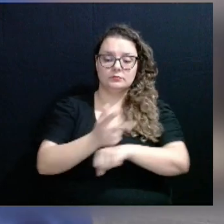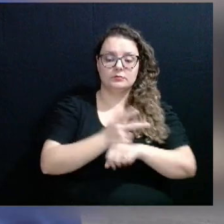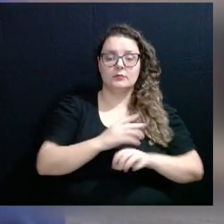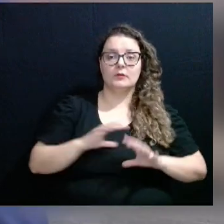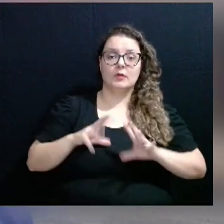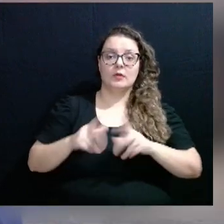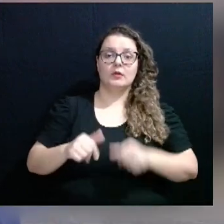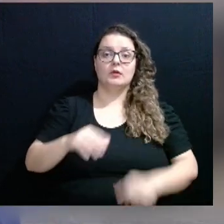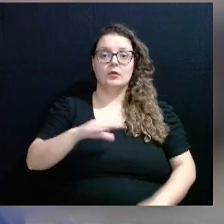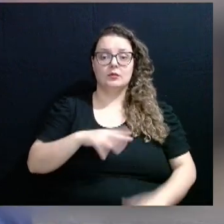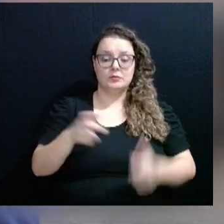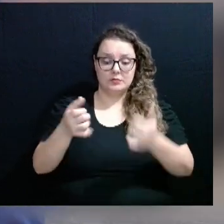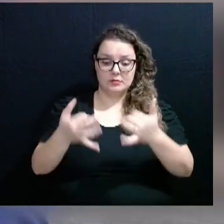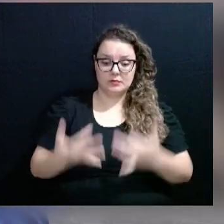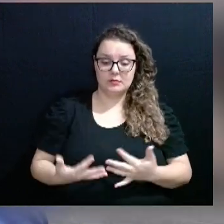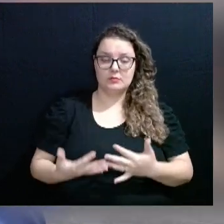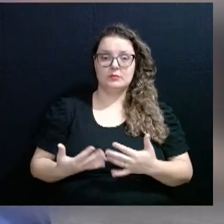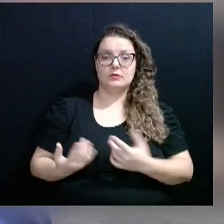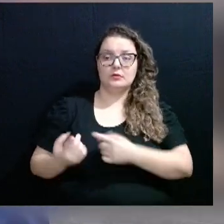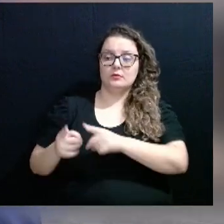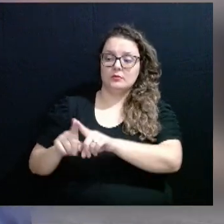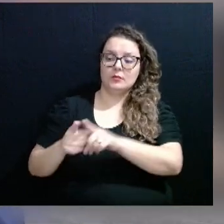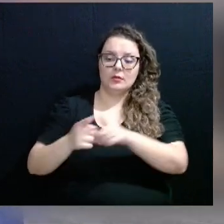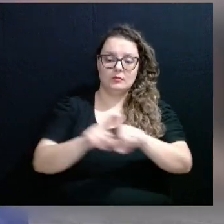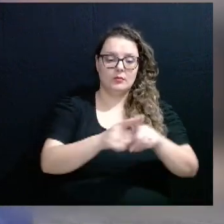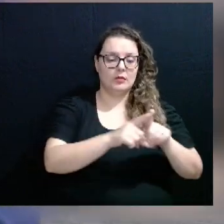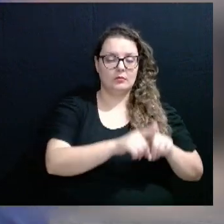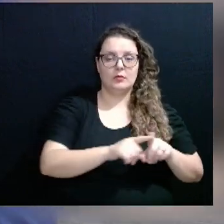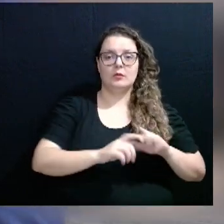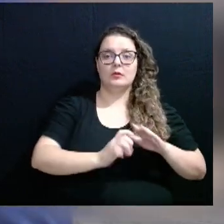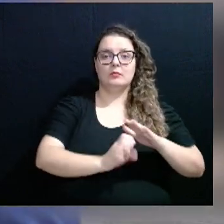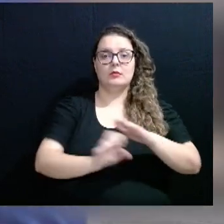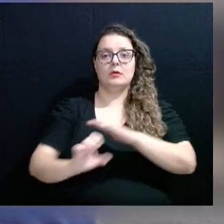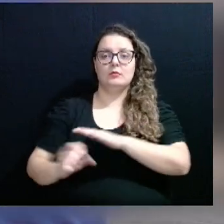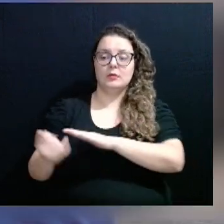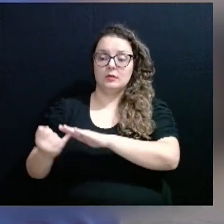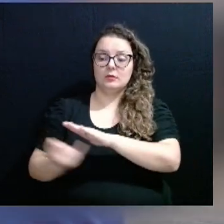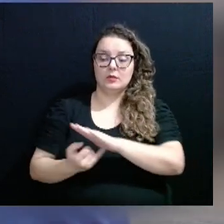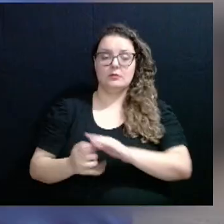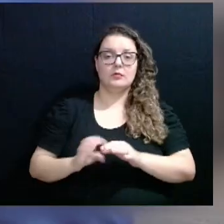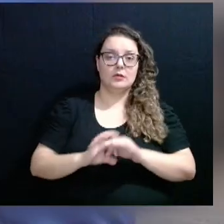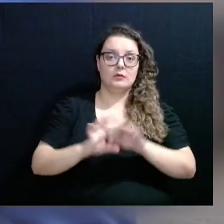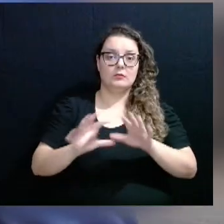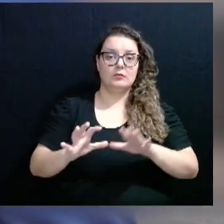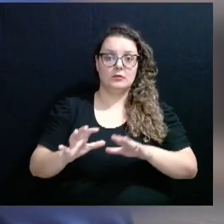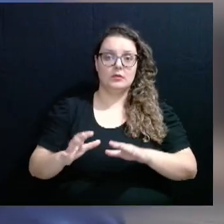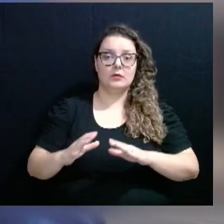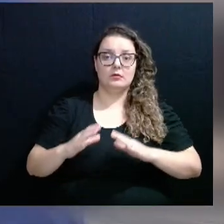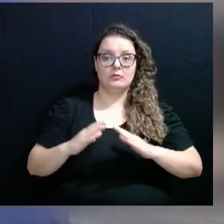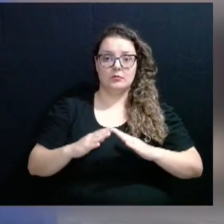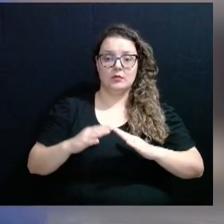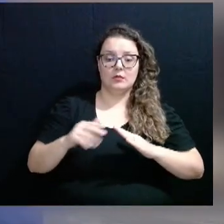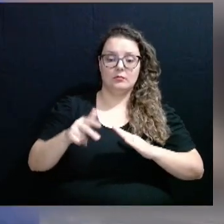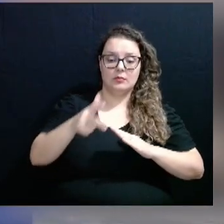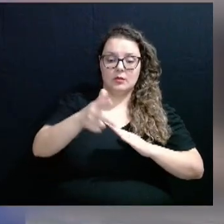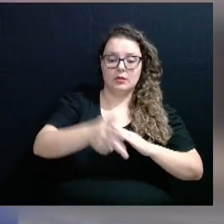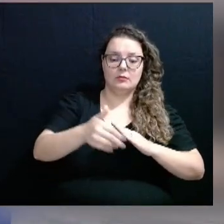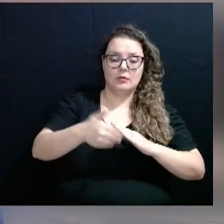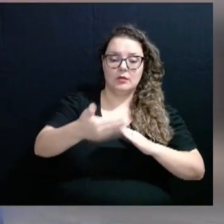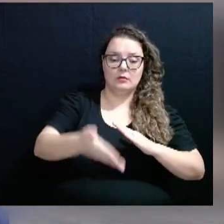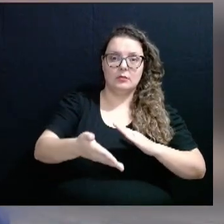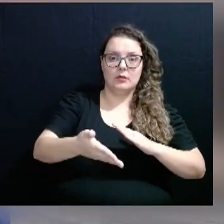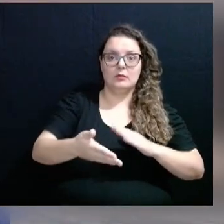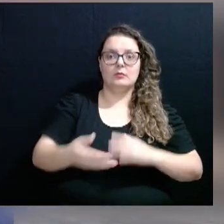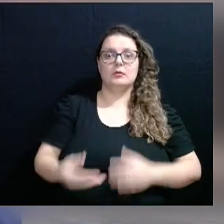aqui com parcerias, com empresas, com entidades que disponibilizam as suas câmeras para fazerem parte desse centro. E